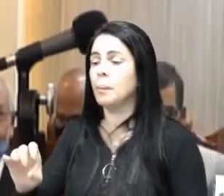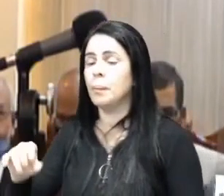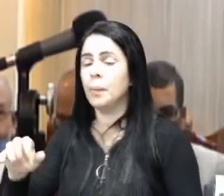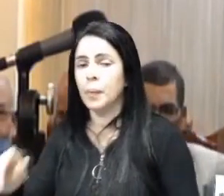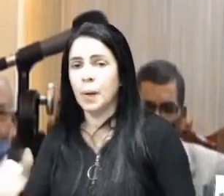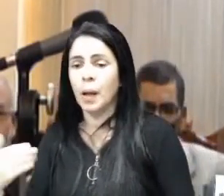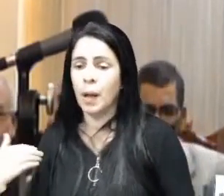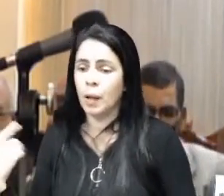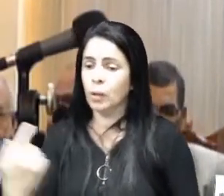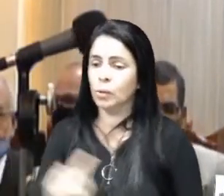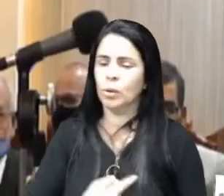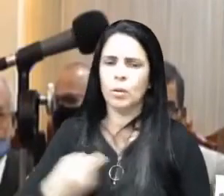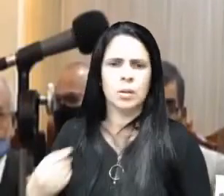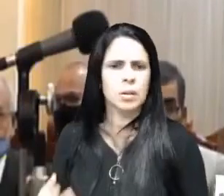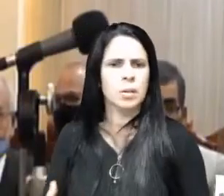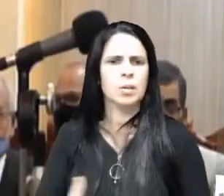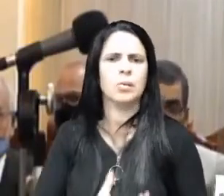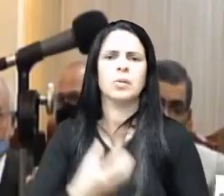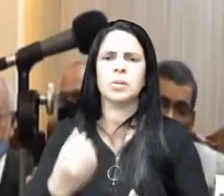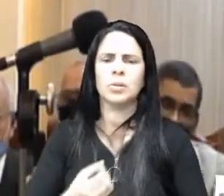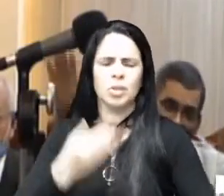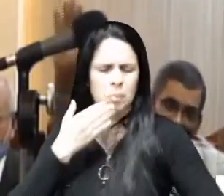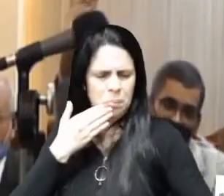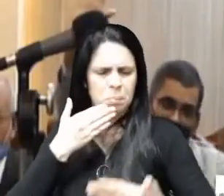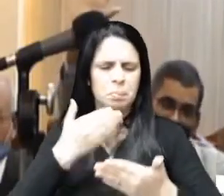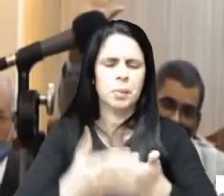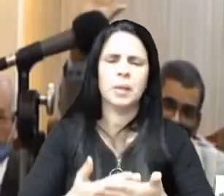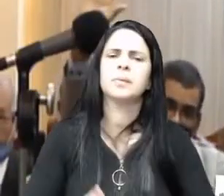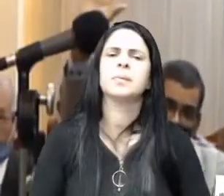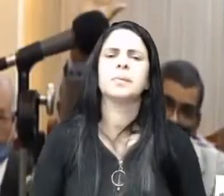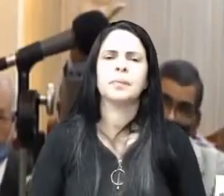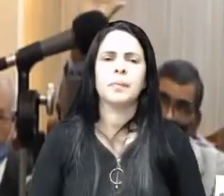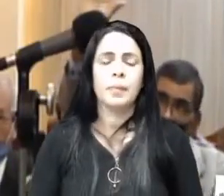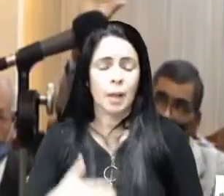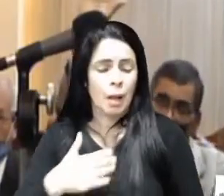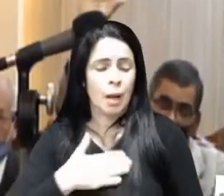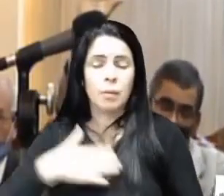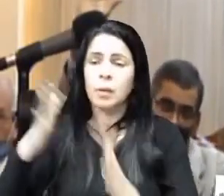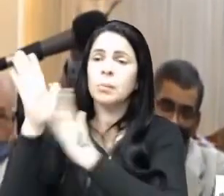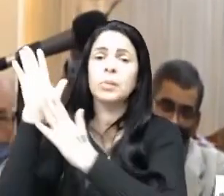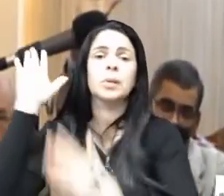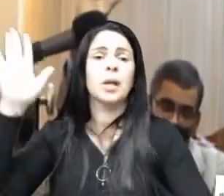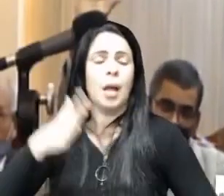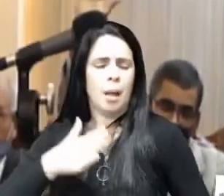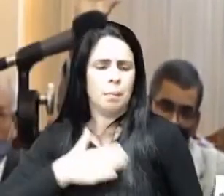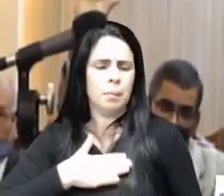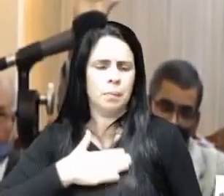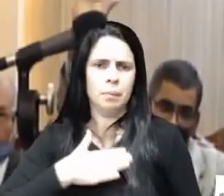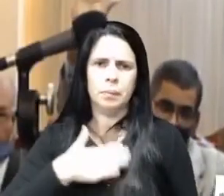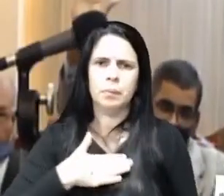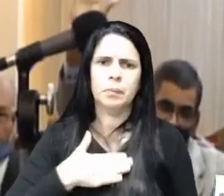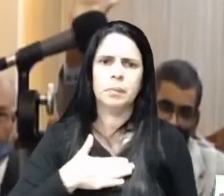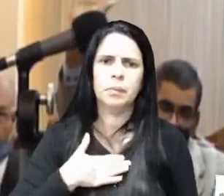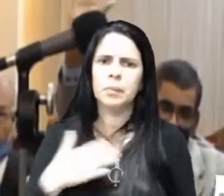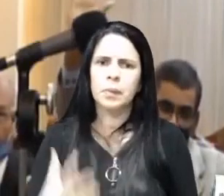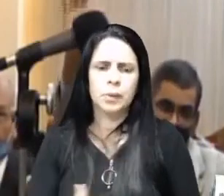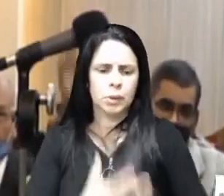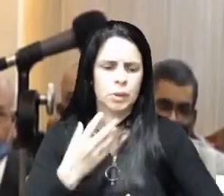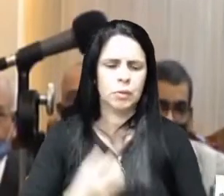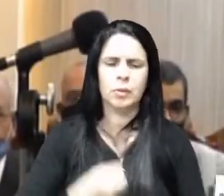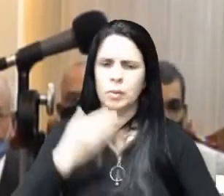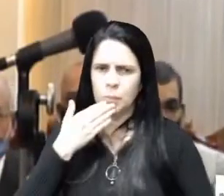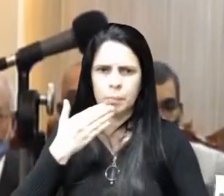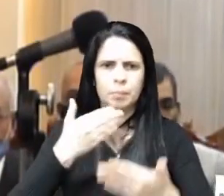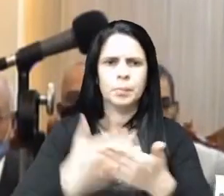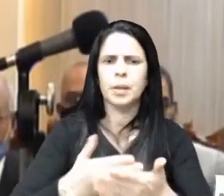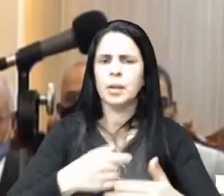Está mais perto, levante a mão assim e diga: está mais perto. A minha salvação está mais perto, aleluia. A salvação